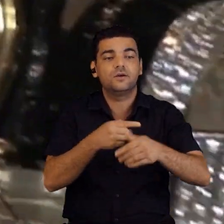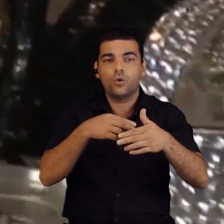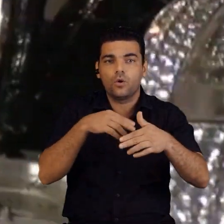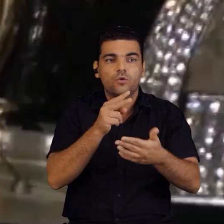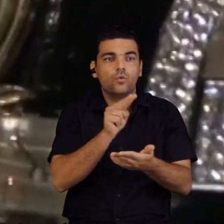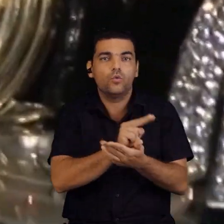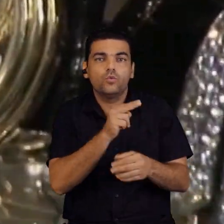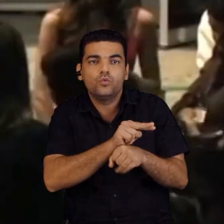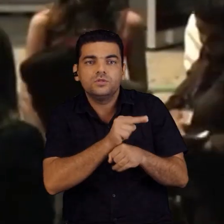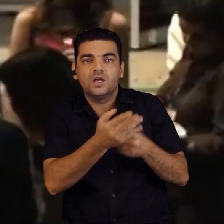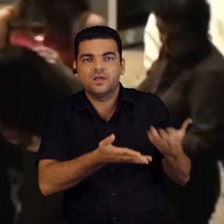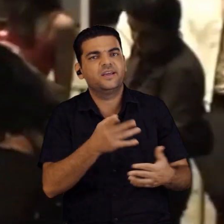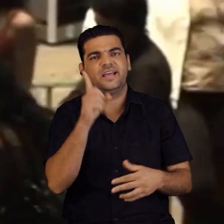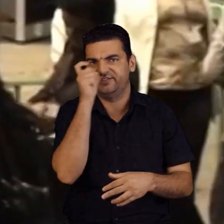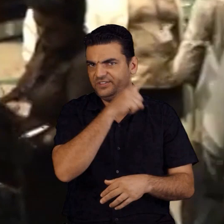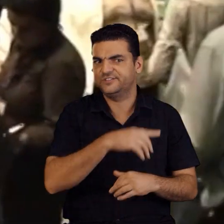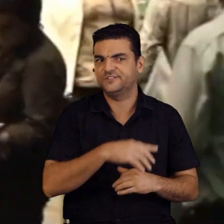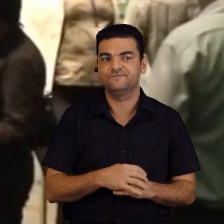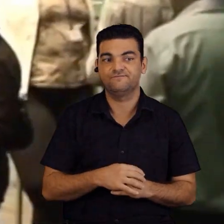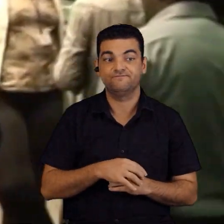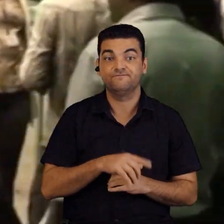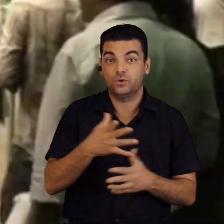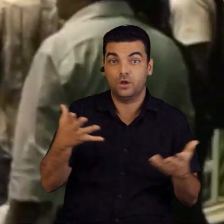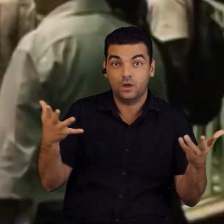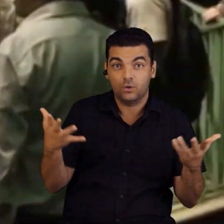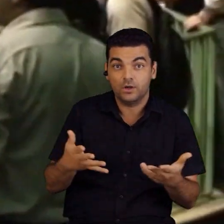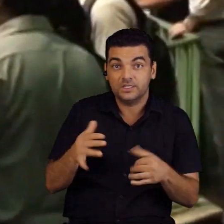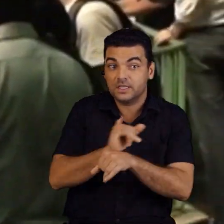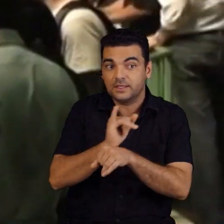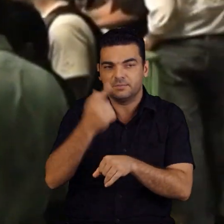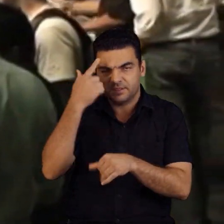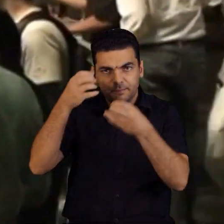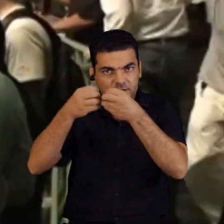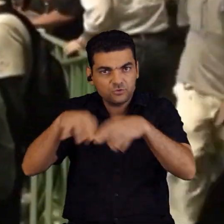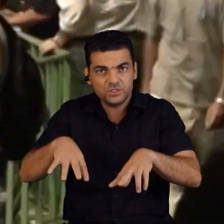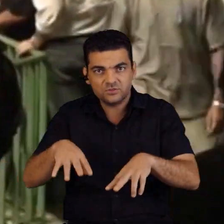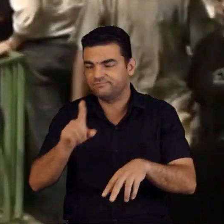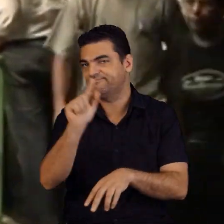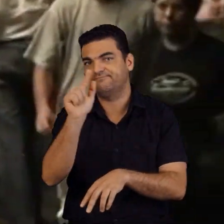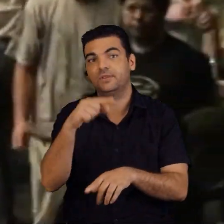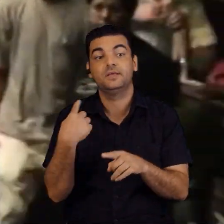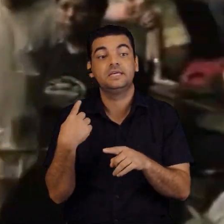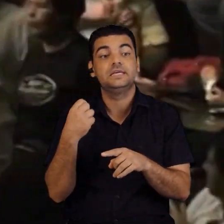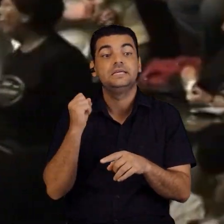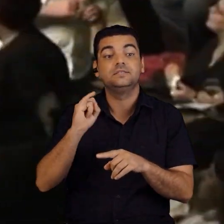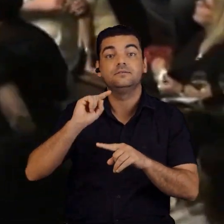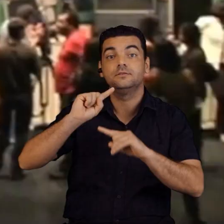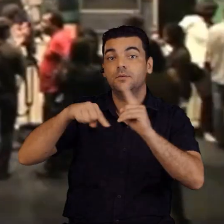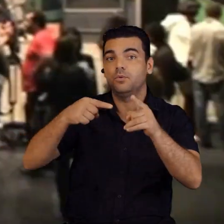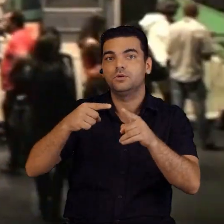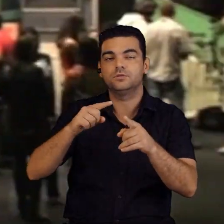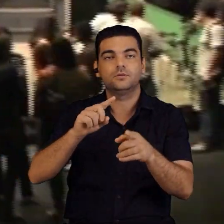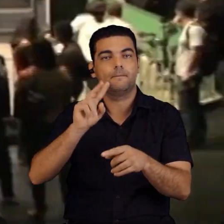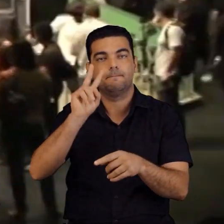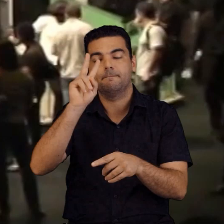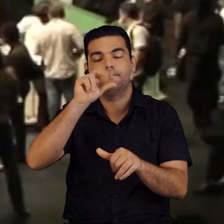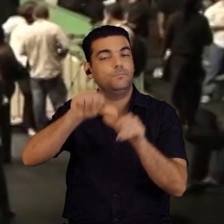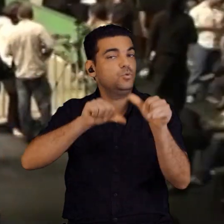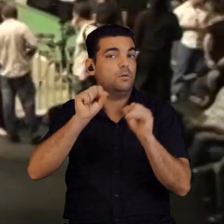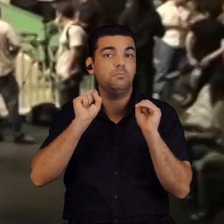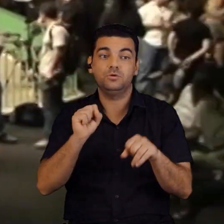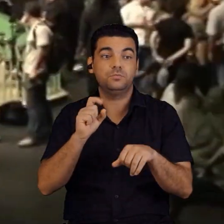dificuldade de conservação. Diversas pessoas Nesse em tipo uma de sala. procedimento, não há prejuízo ao réu, caso haja uma reversão